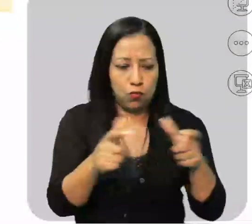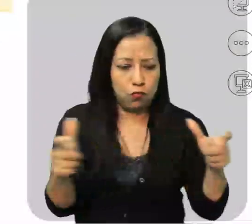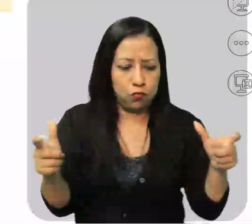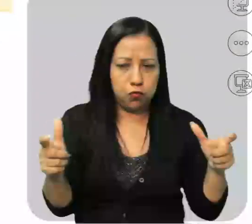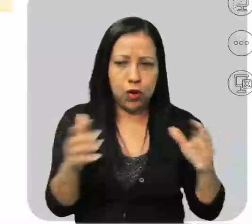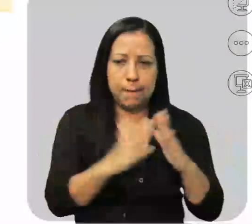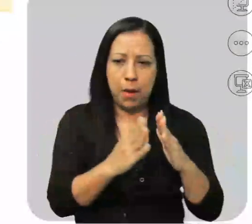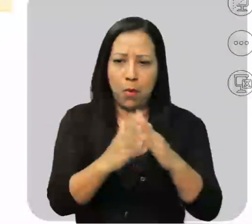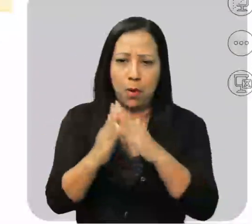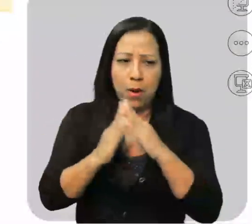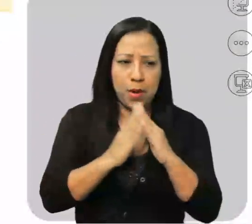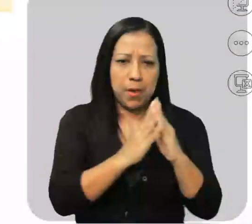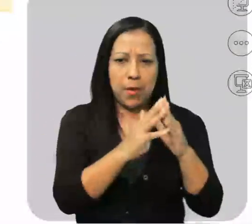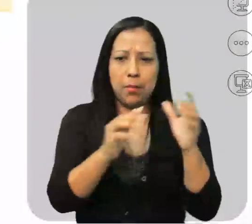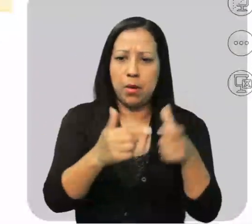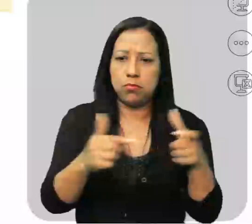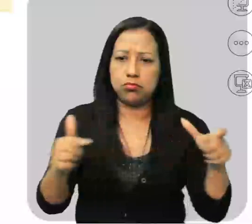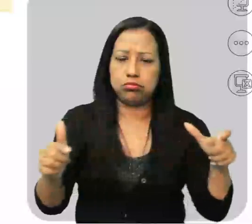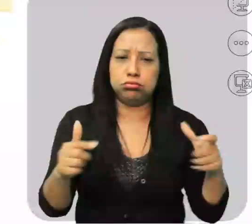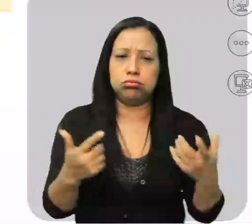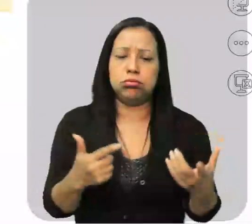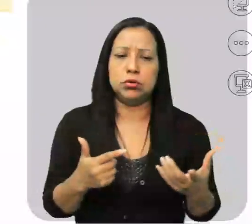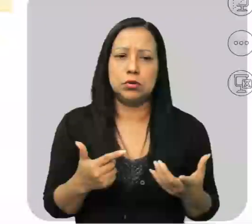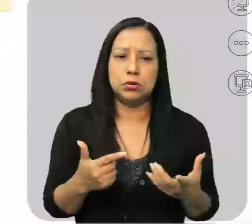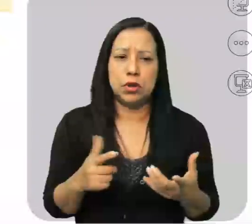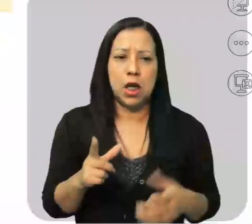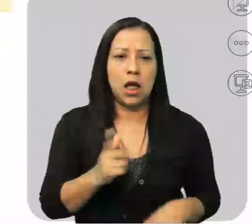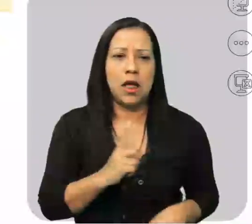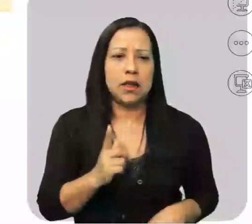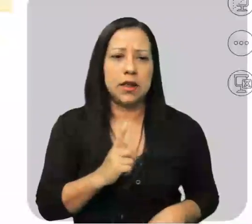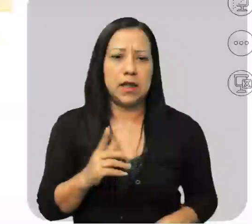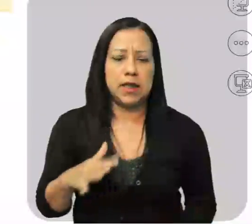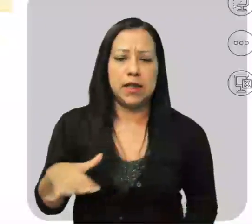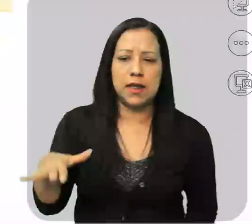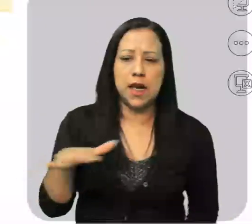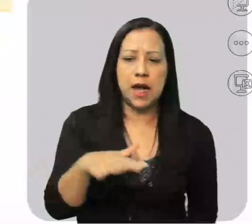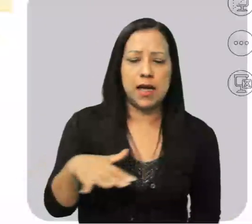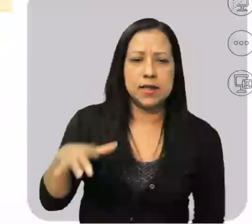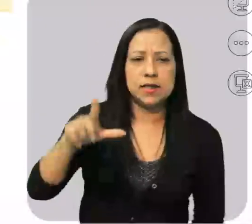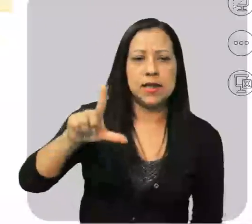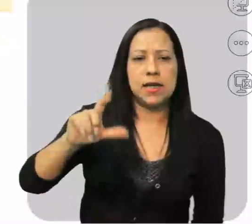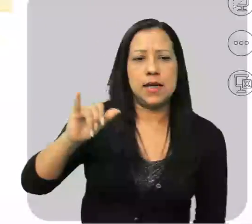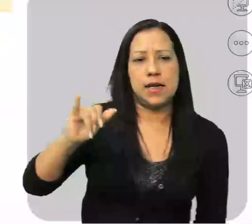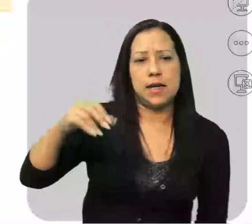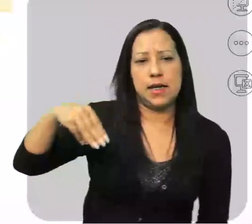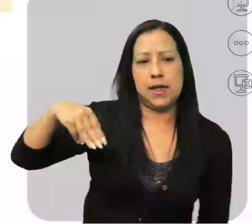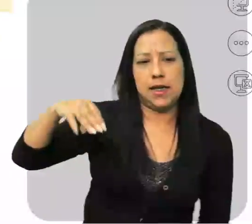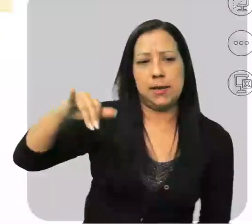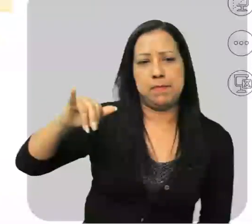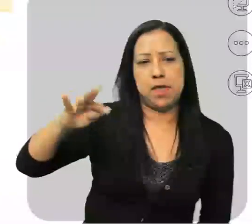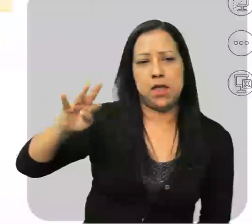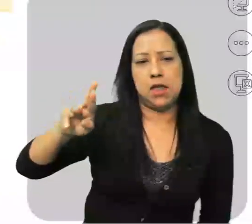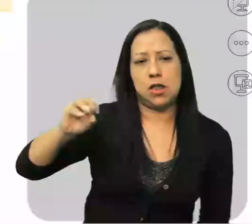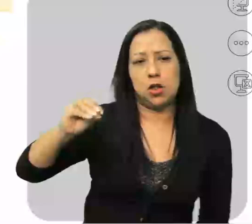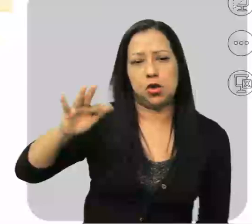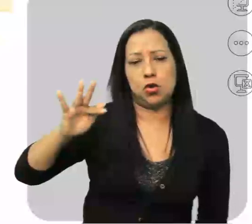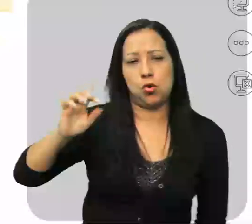ó? Expansão populacional. E olha só o que acontece lá, em ritmo acelerado.